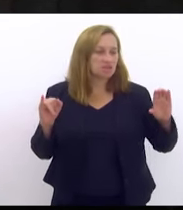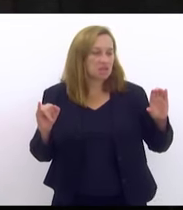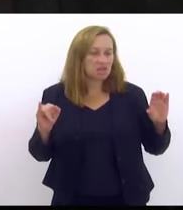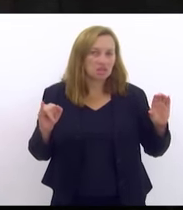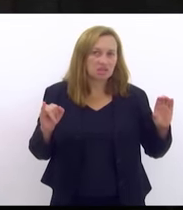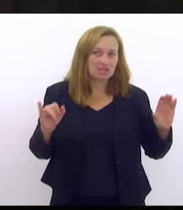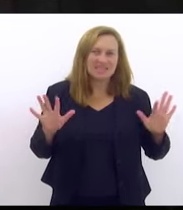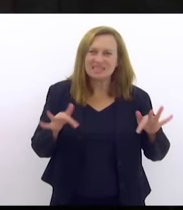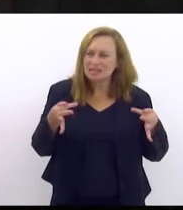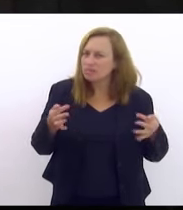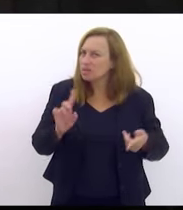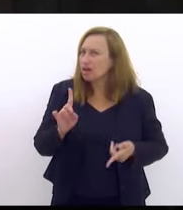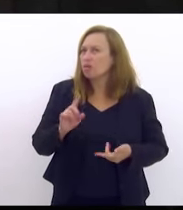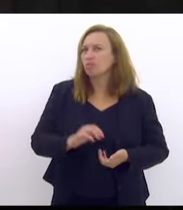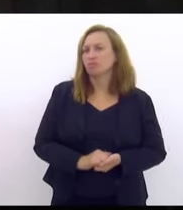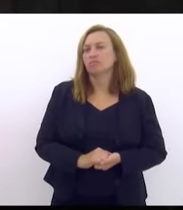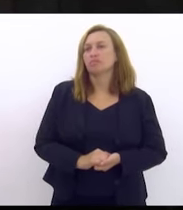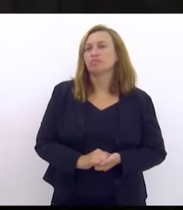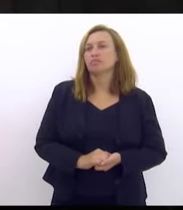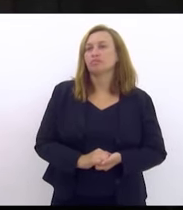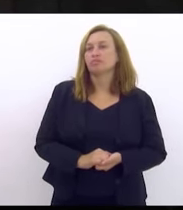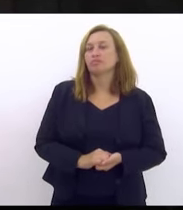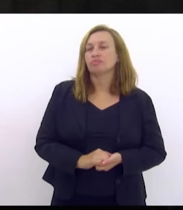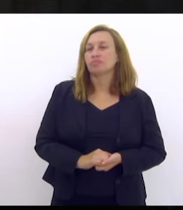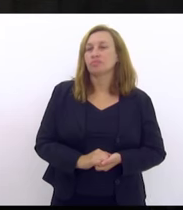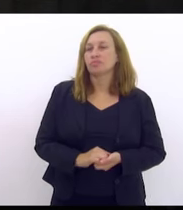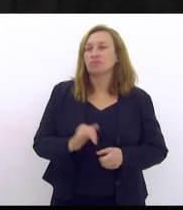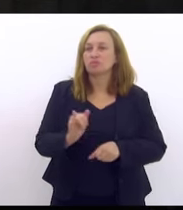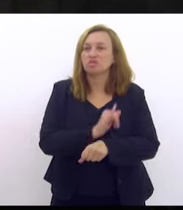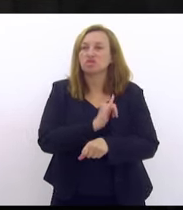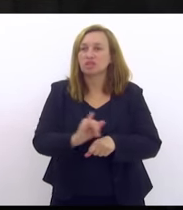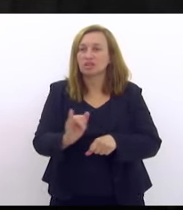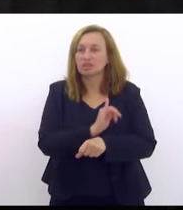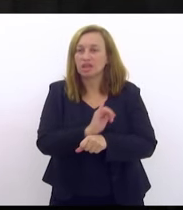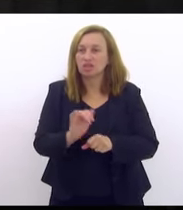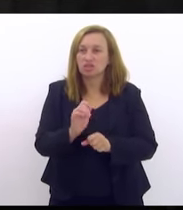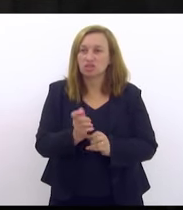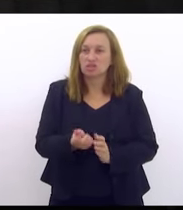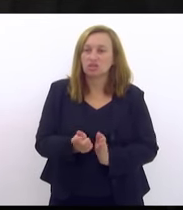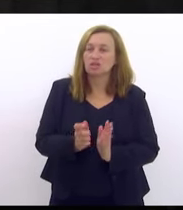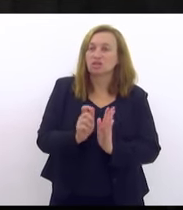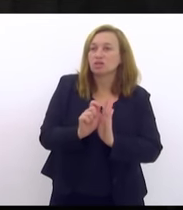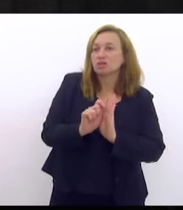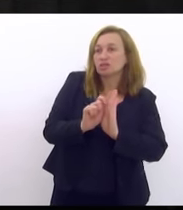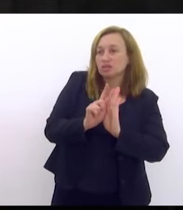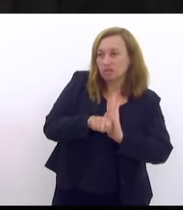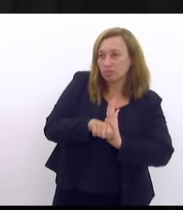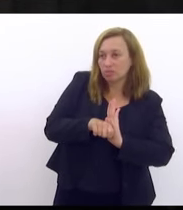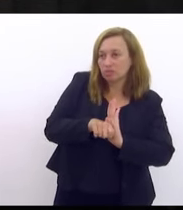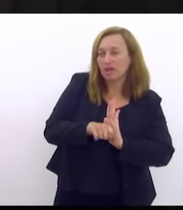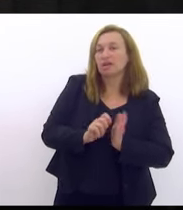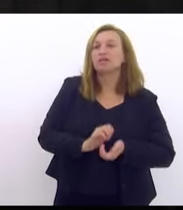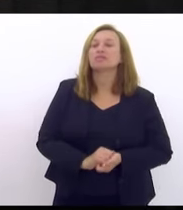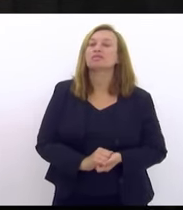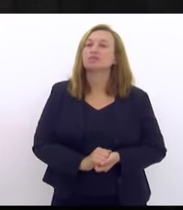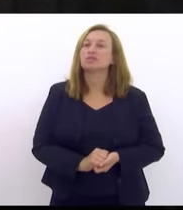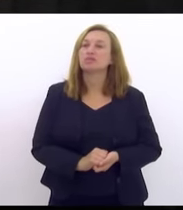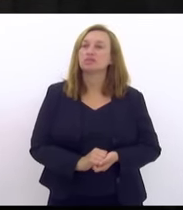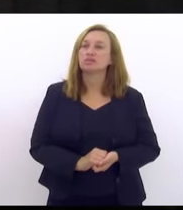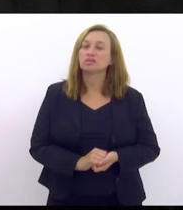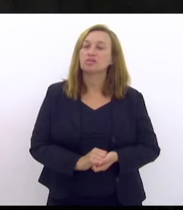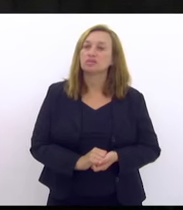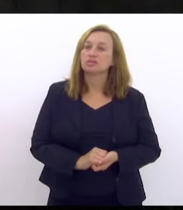Não, isso é uma artimanha tributária, que as contribuições